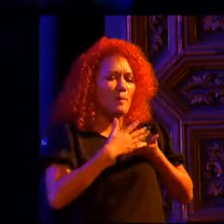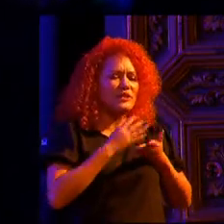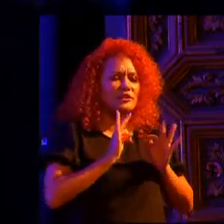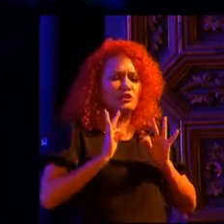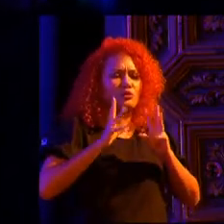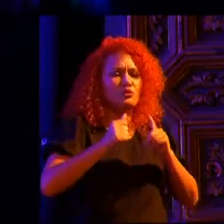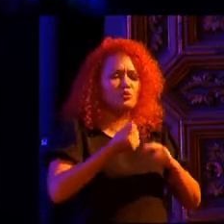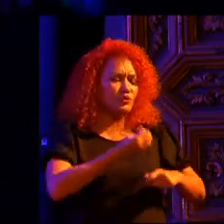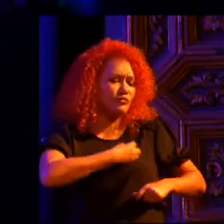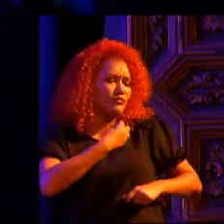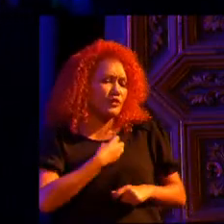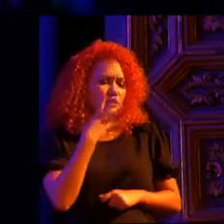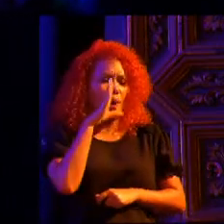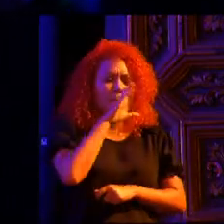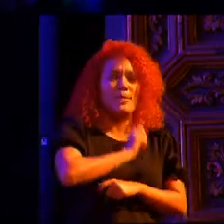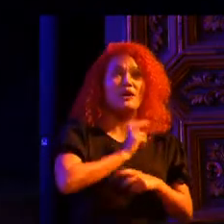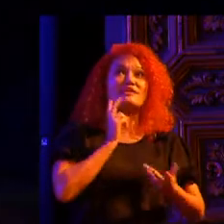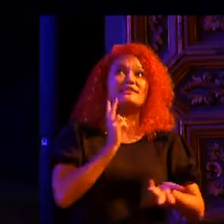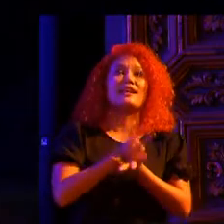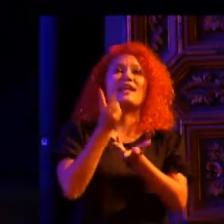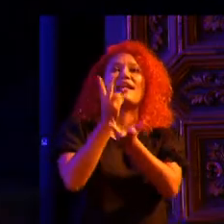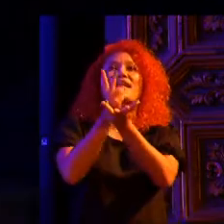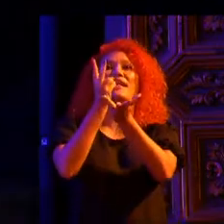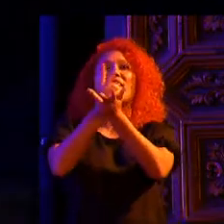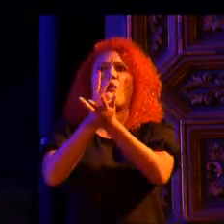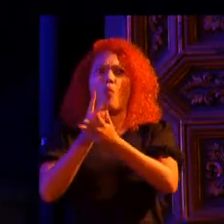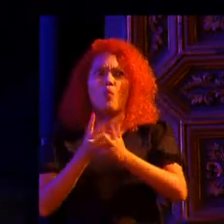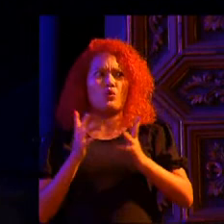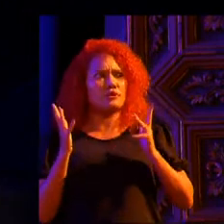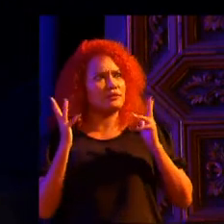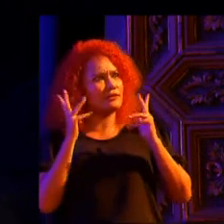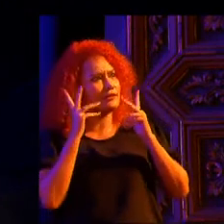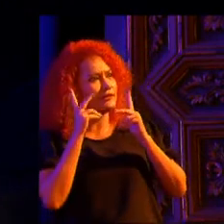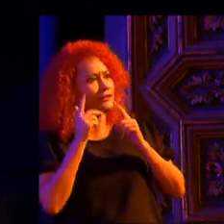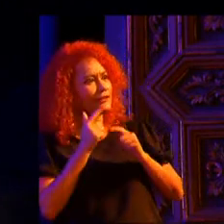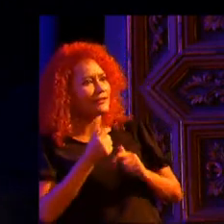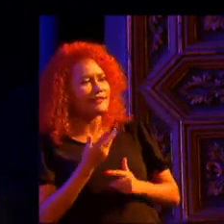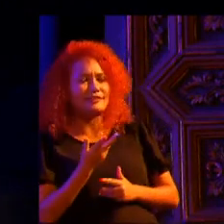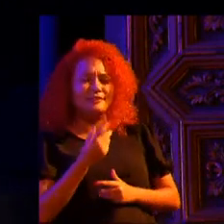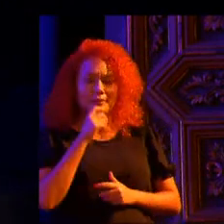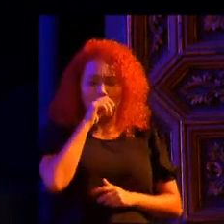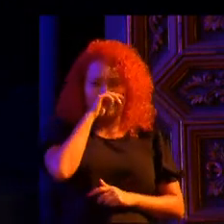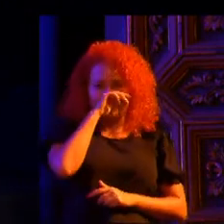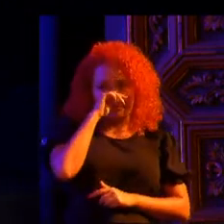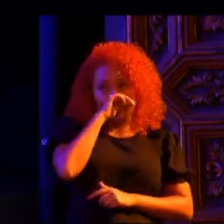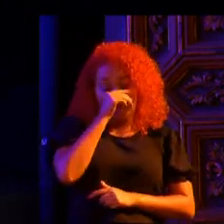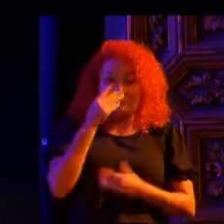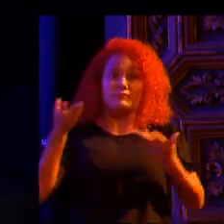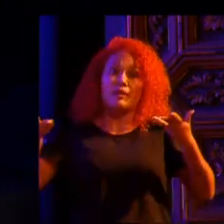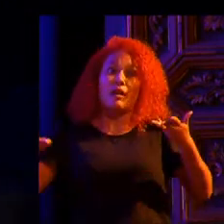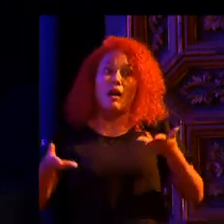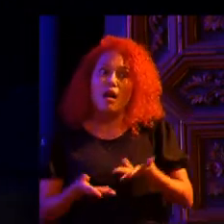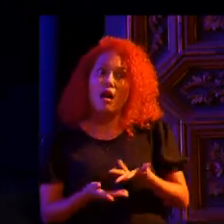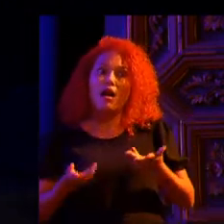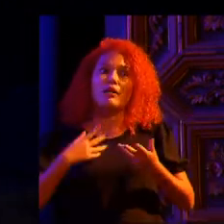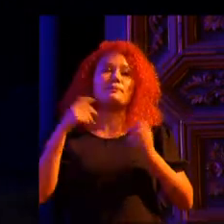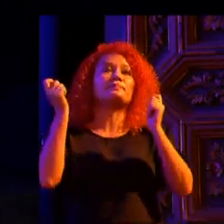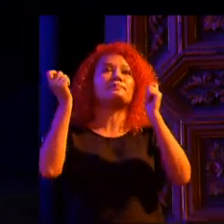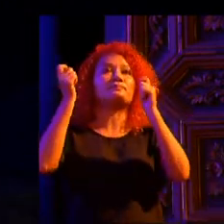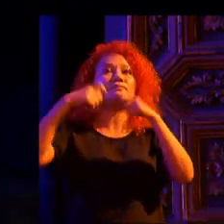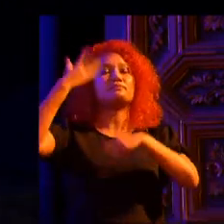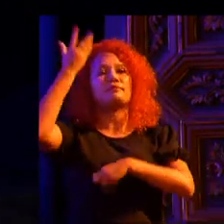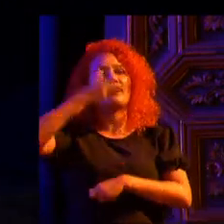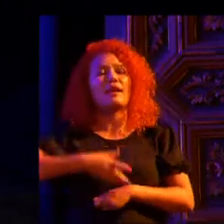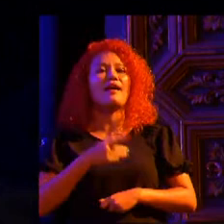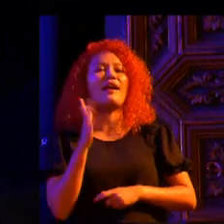amor, do para sempre. Que palavras lindas, Arthur. E é hora de reconhecermos o